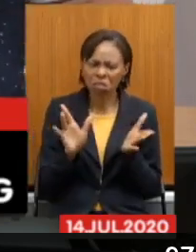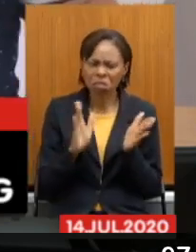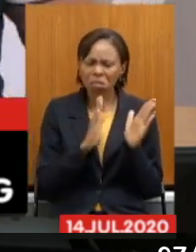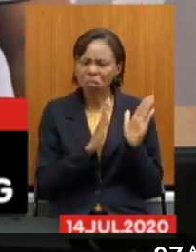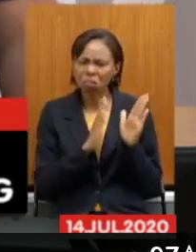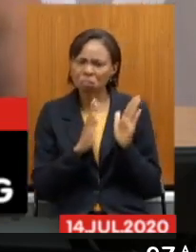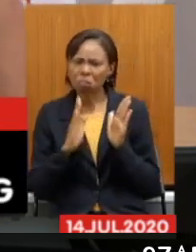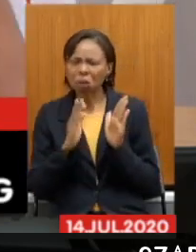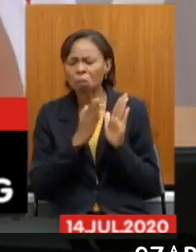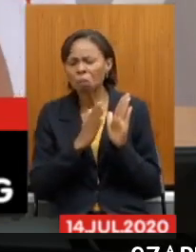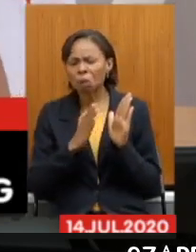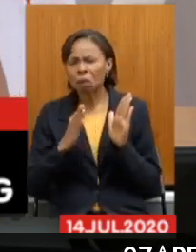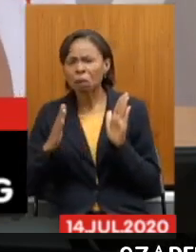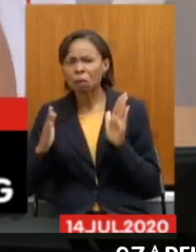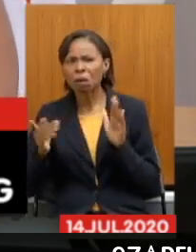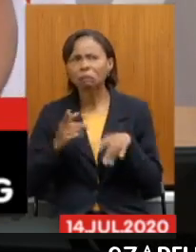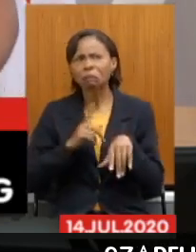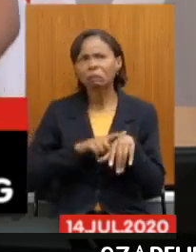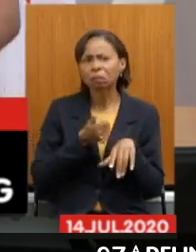para o sindicato, 15 minutos de fala,